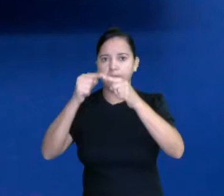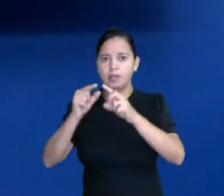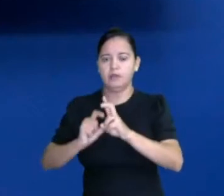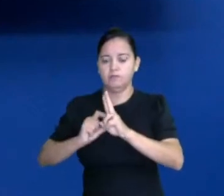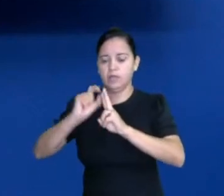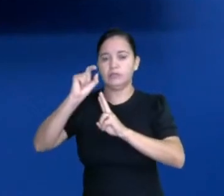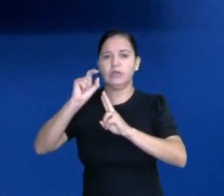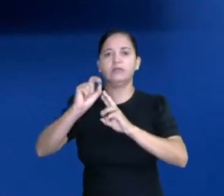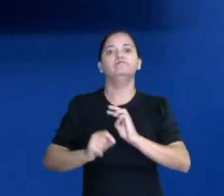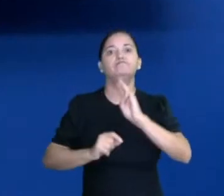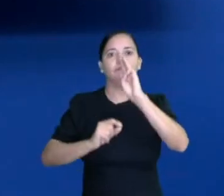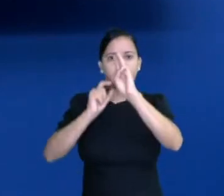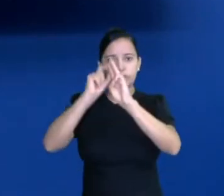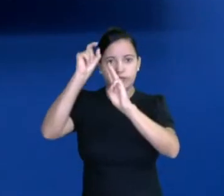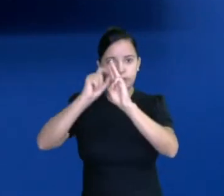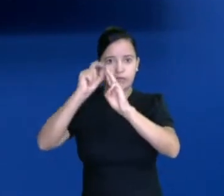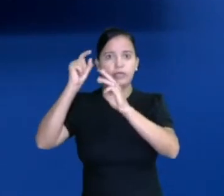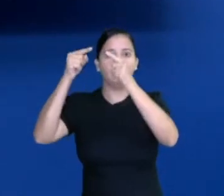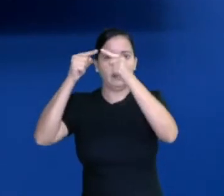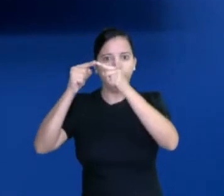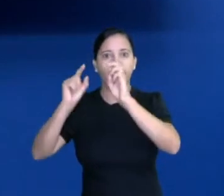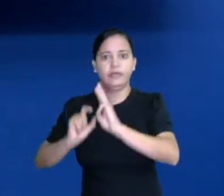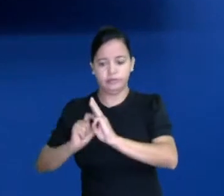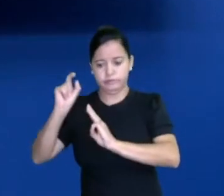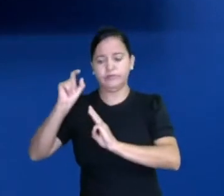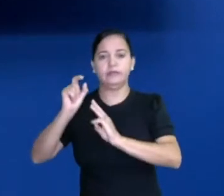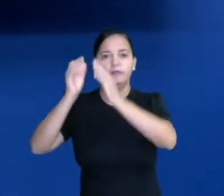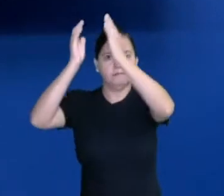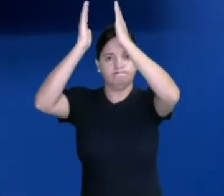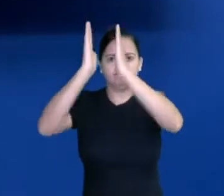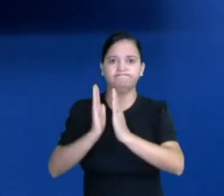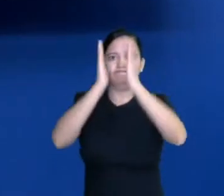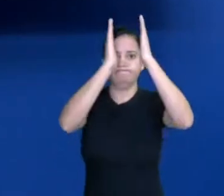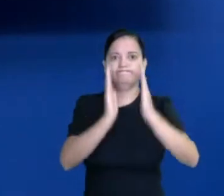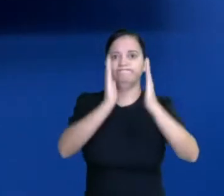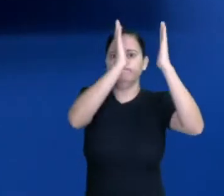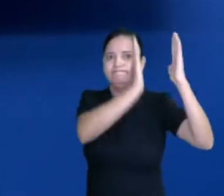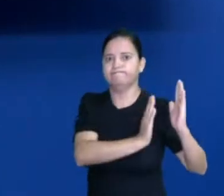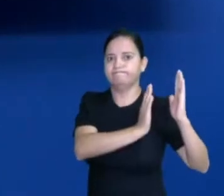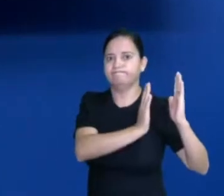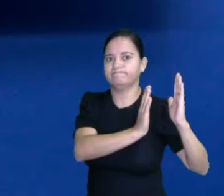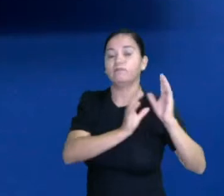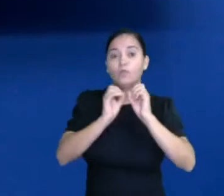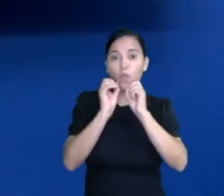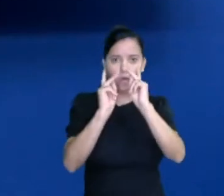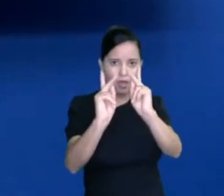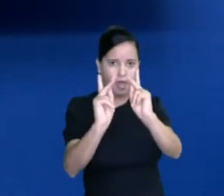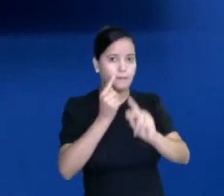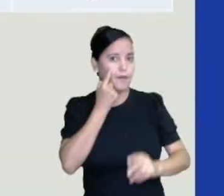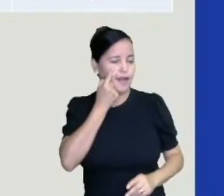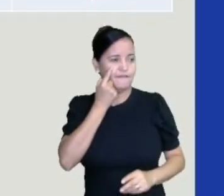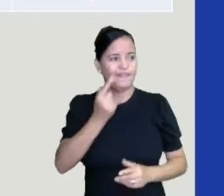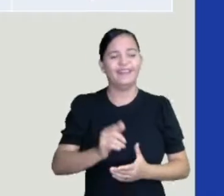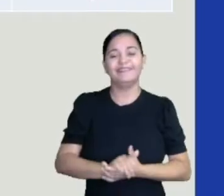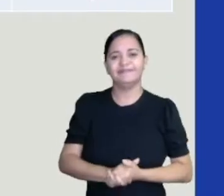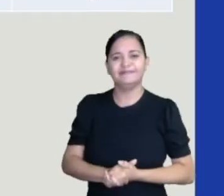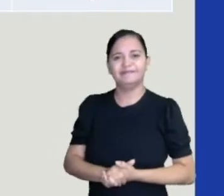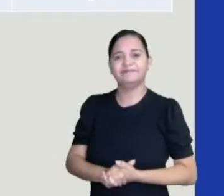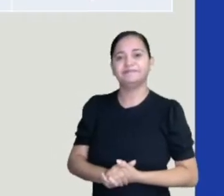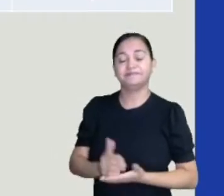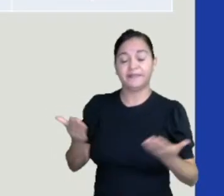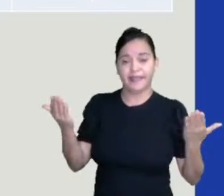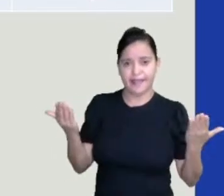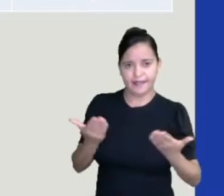de dezena e centena embaixo de centena, mais precisamente, ok? Então, vamos ver agora como foi feita